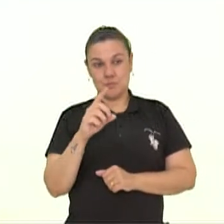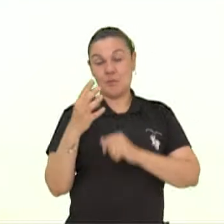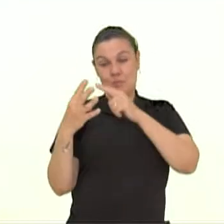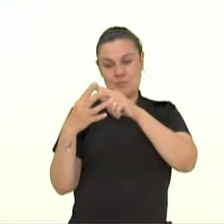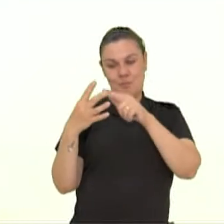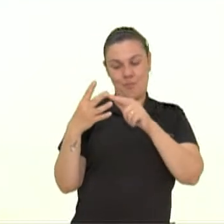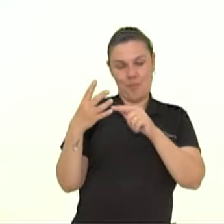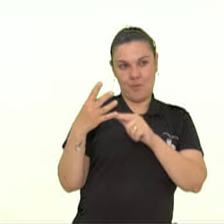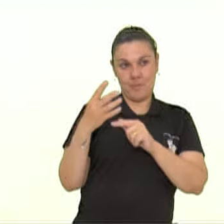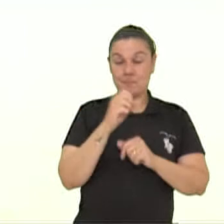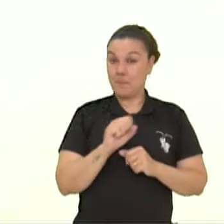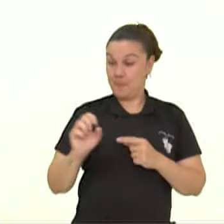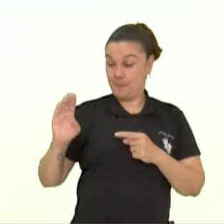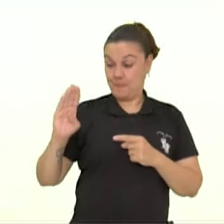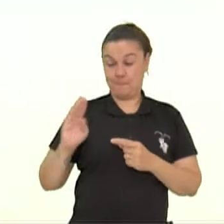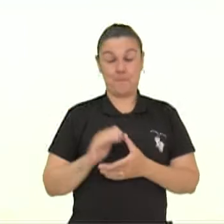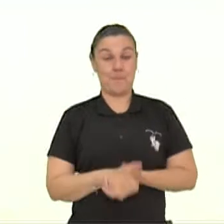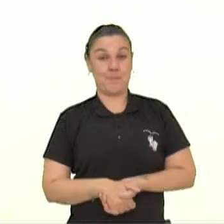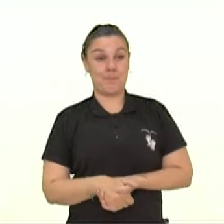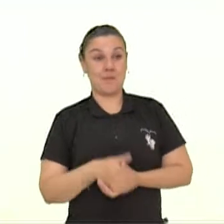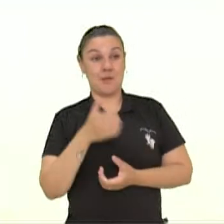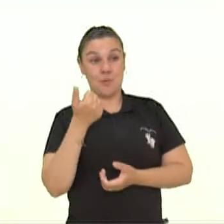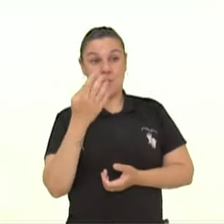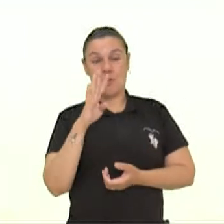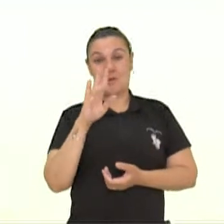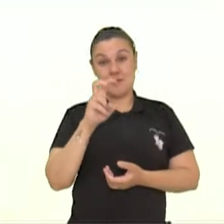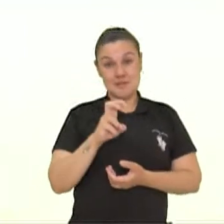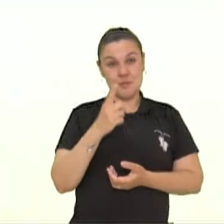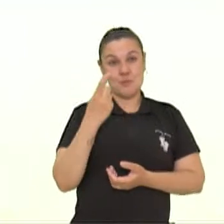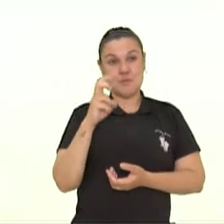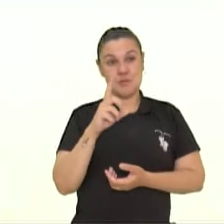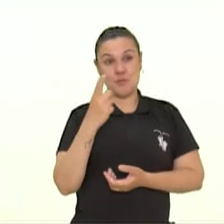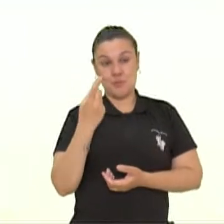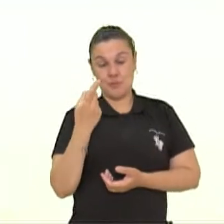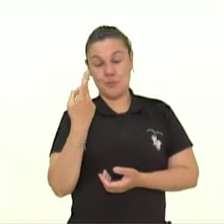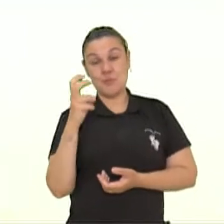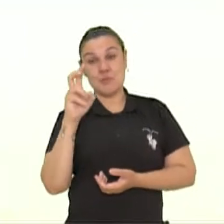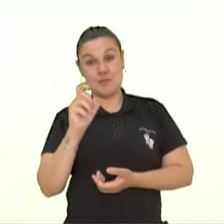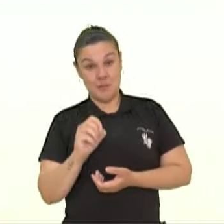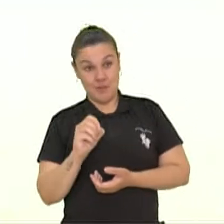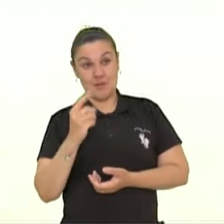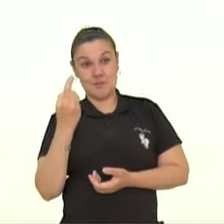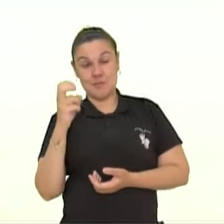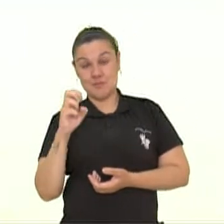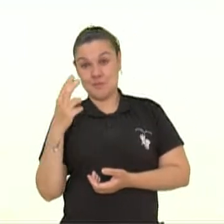um. Vejamos as marcas obtidas por 3 atletas. Atleta A,